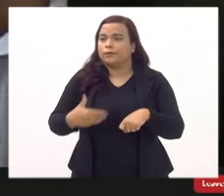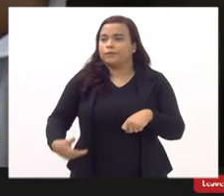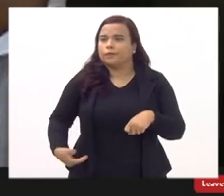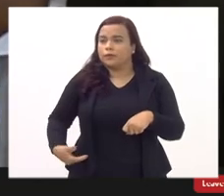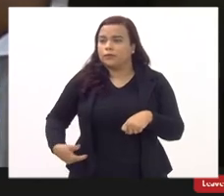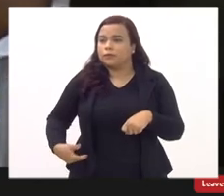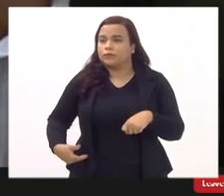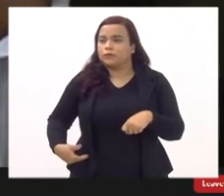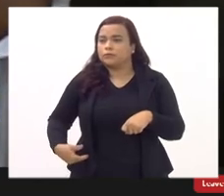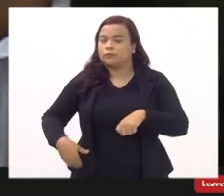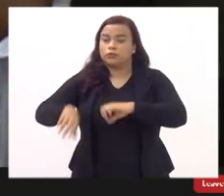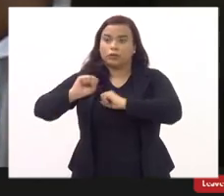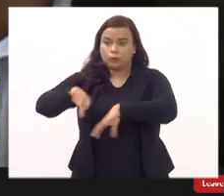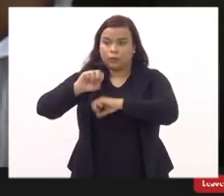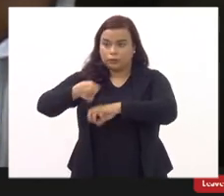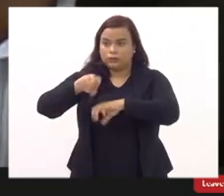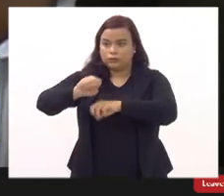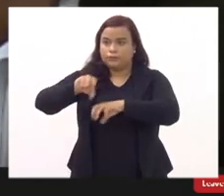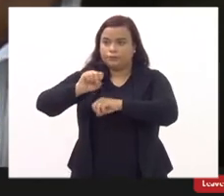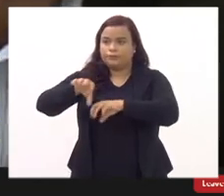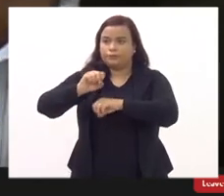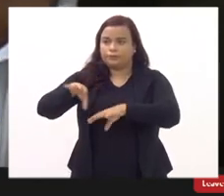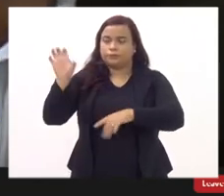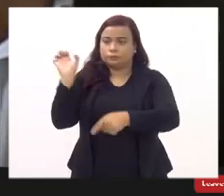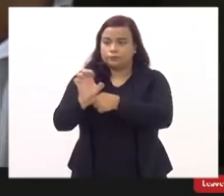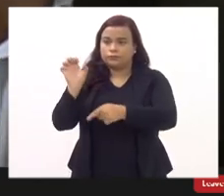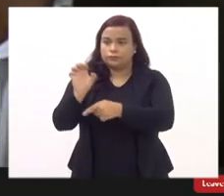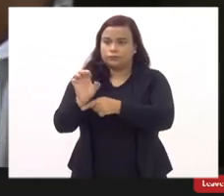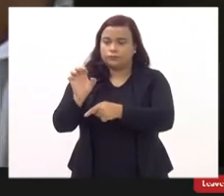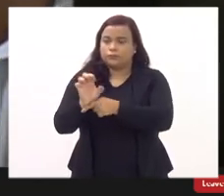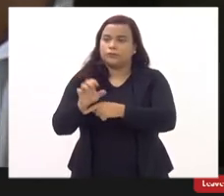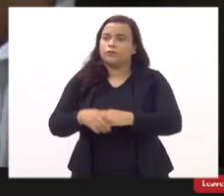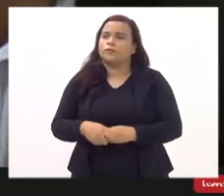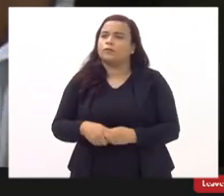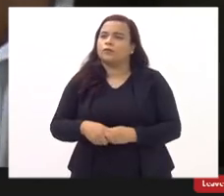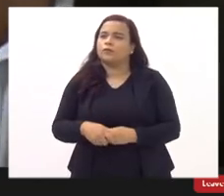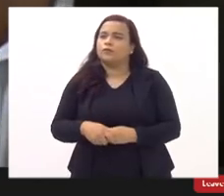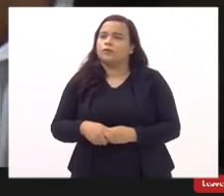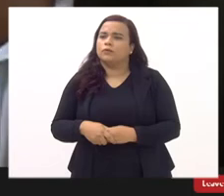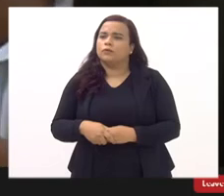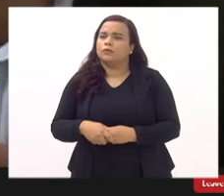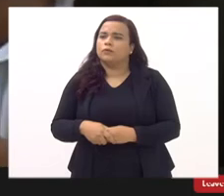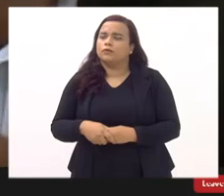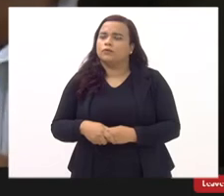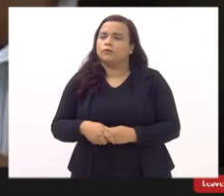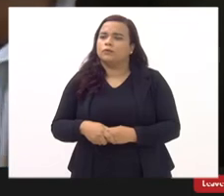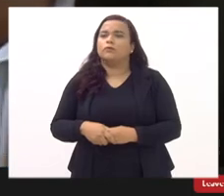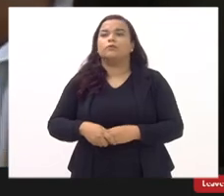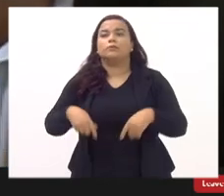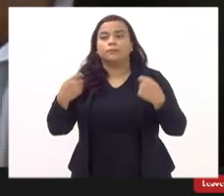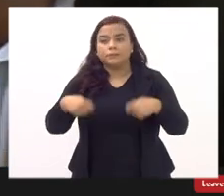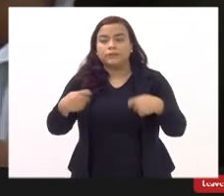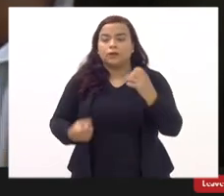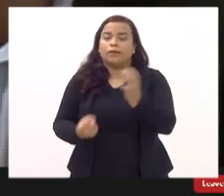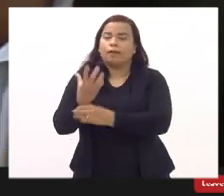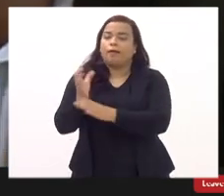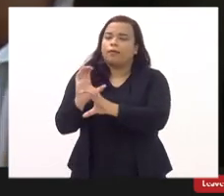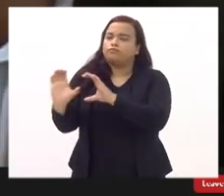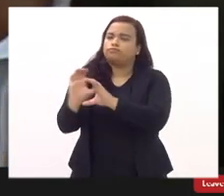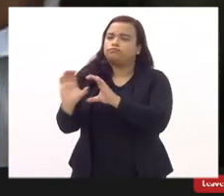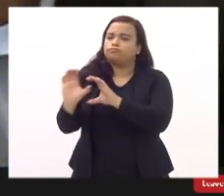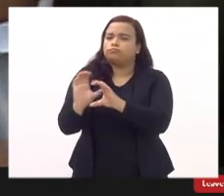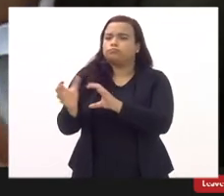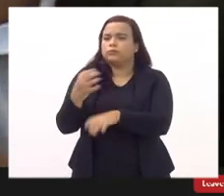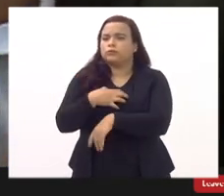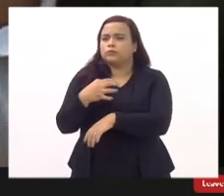do sistema de educação estadual. Nós precisamos criar um canal, assim, a gente